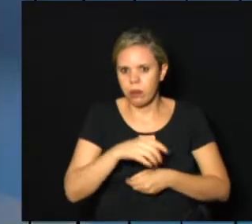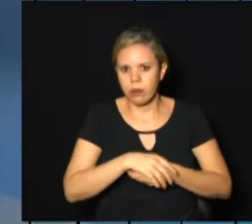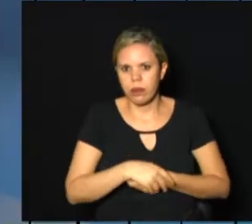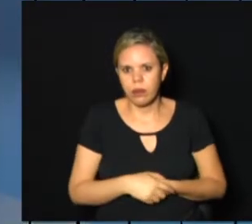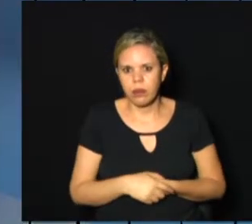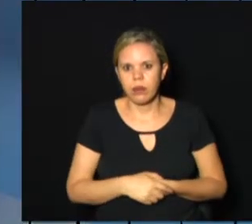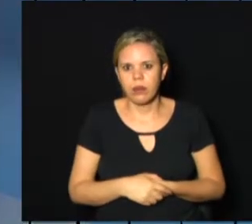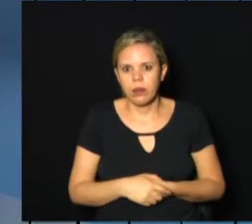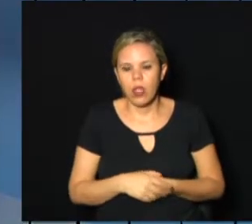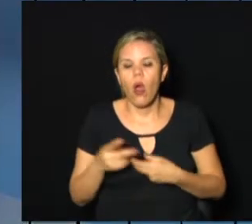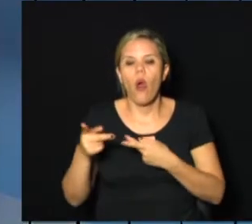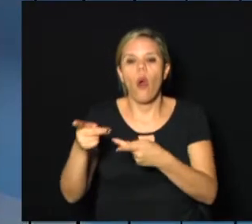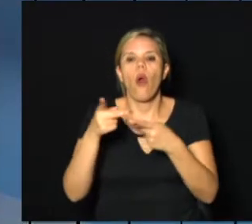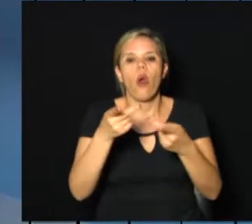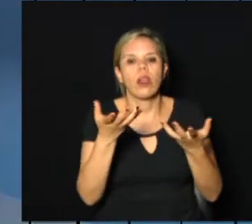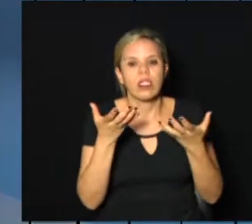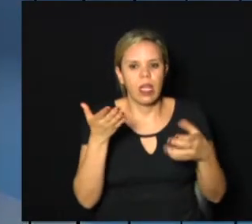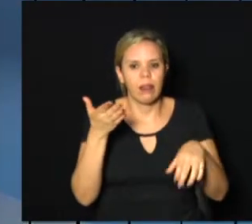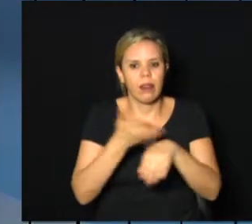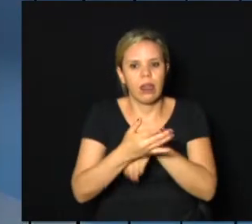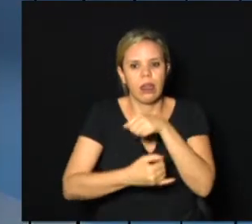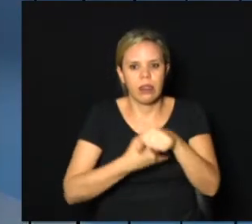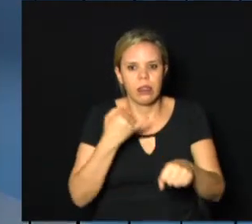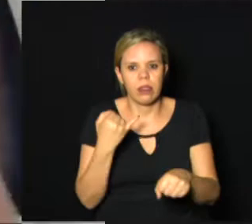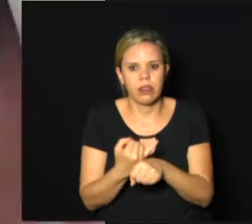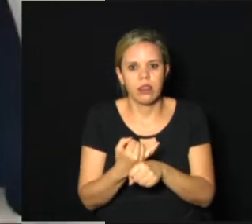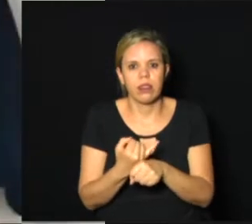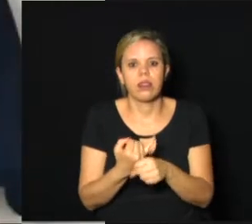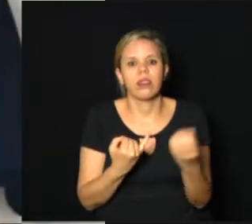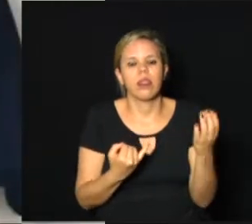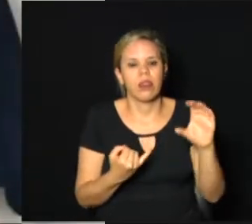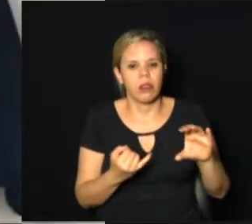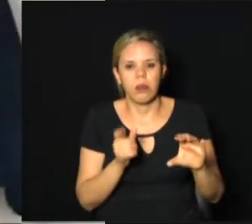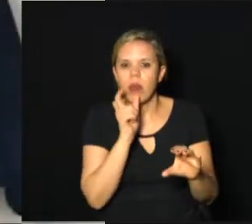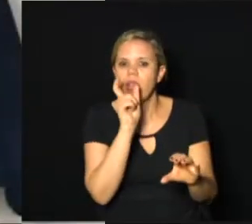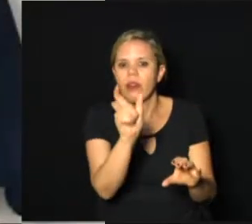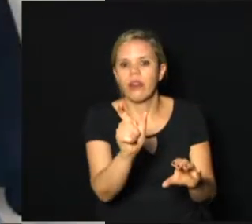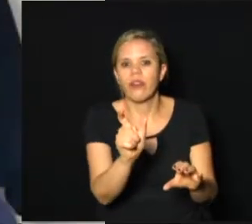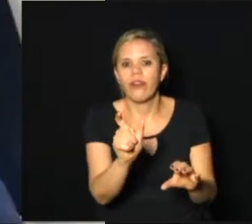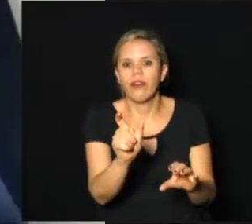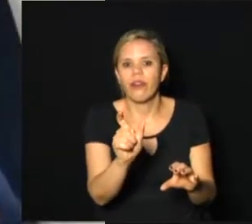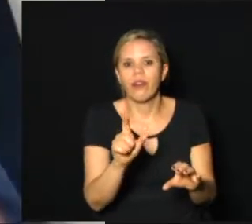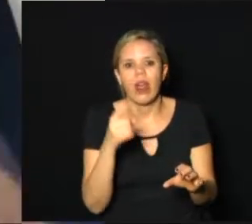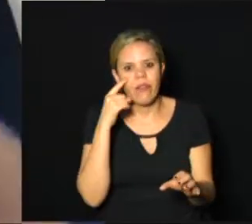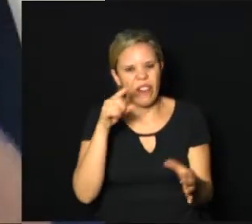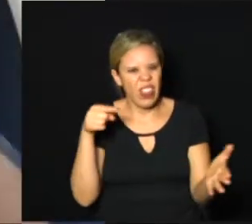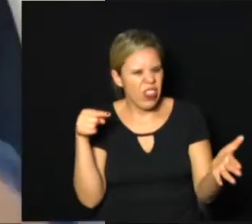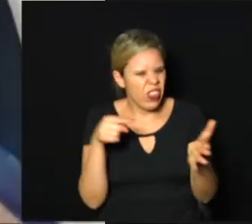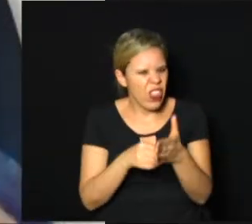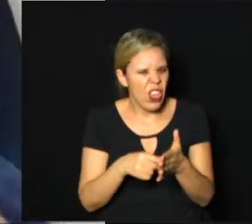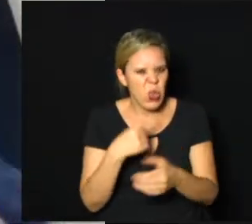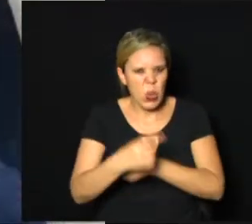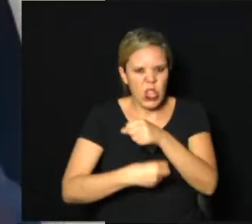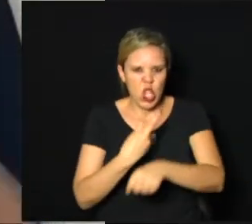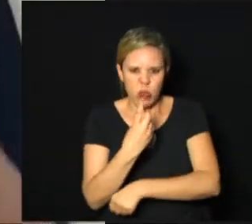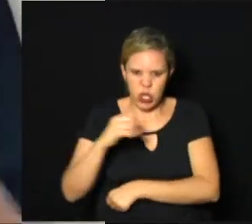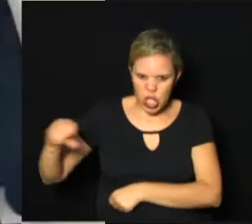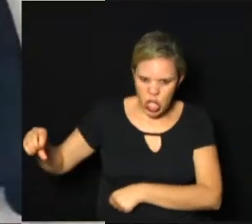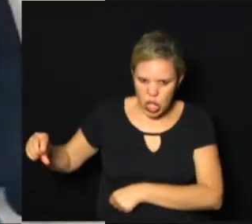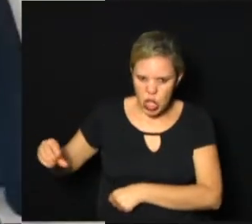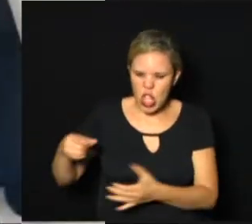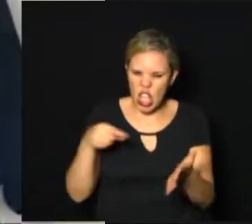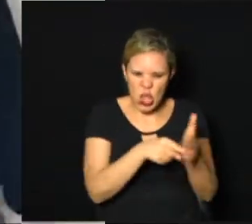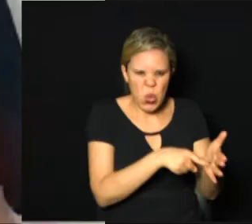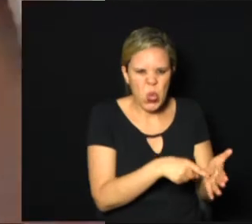Eu convido quem quiser entrar na internet e colocar as palavras que eu falei. Vai ver denúncia de 2019, vai ver denúncia